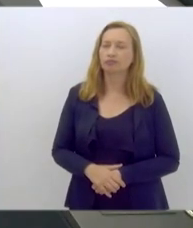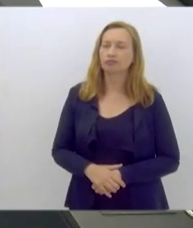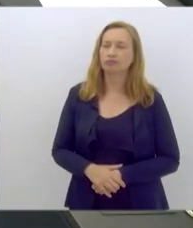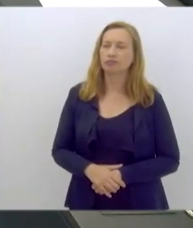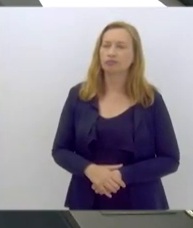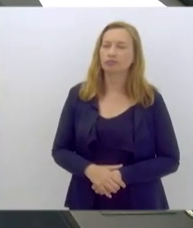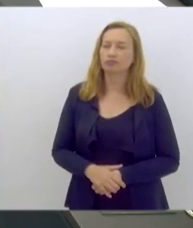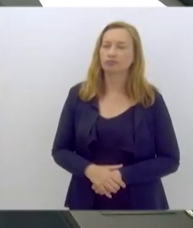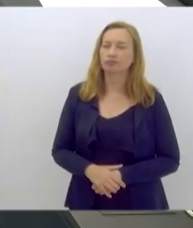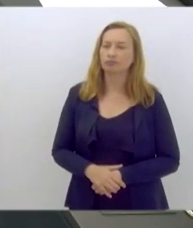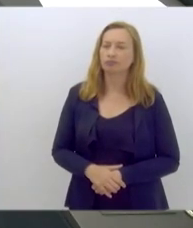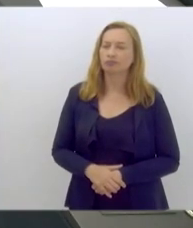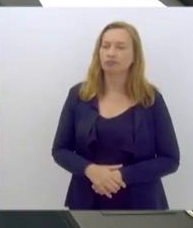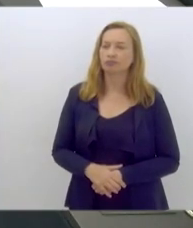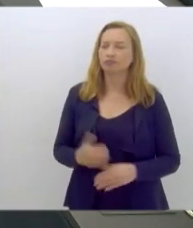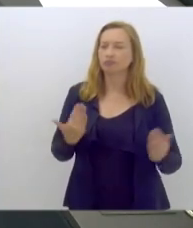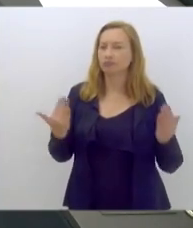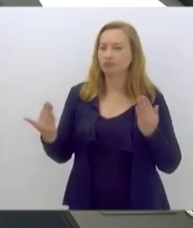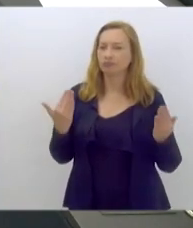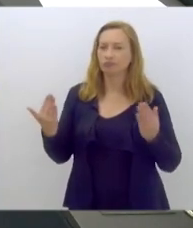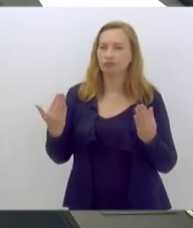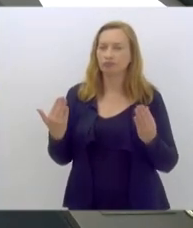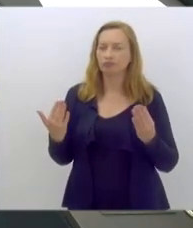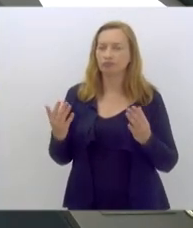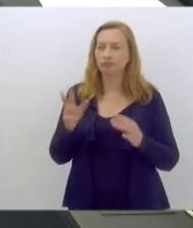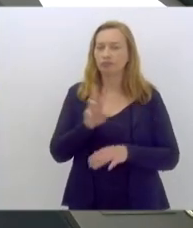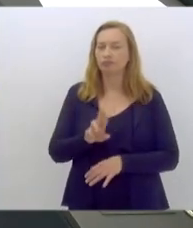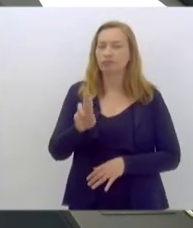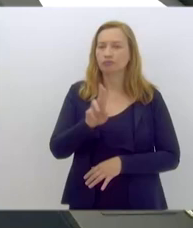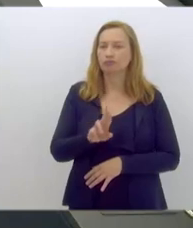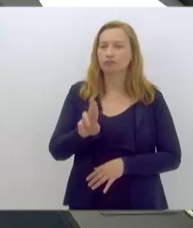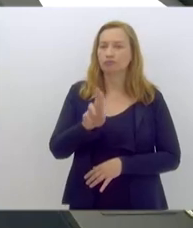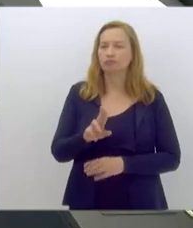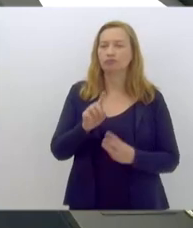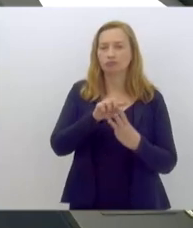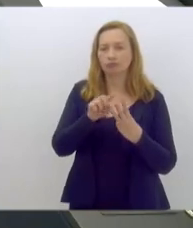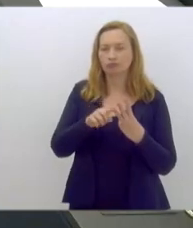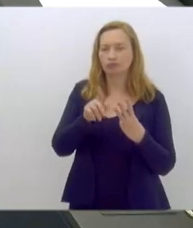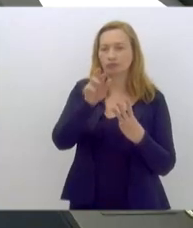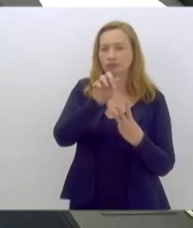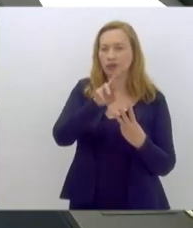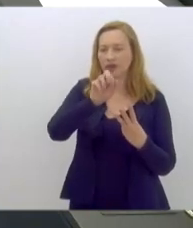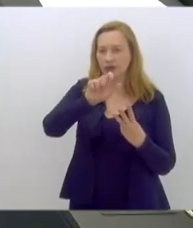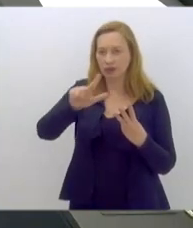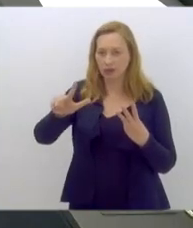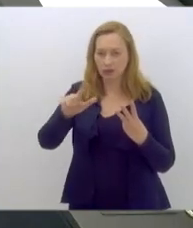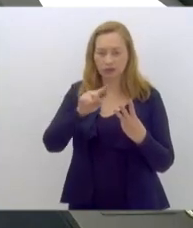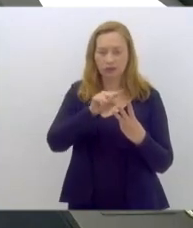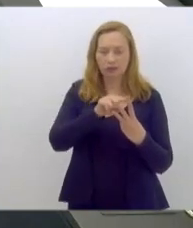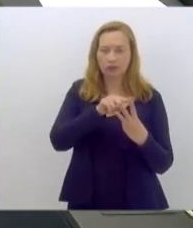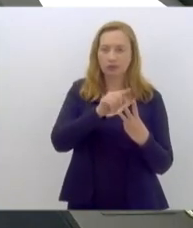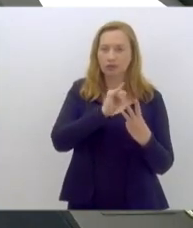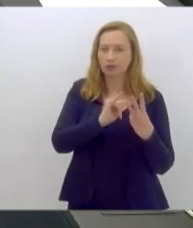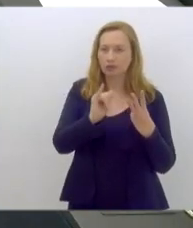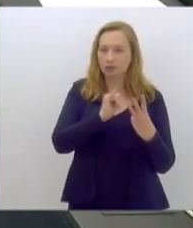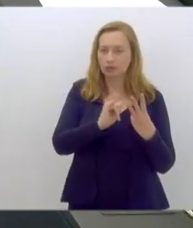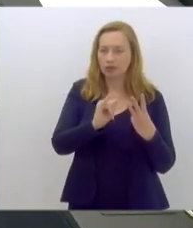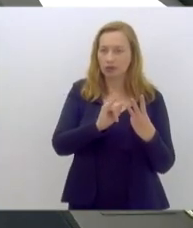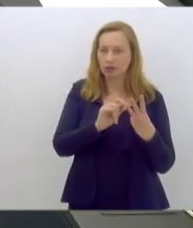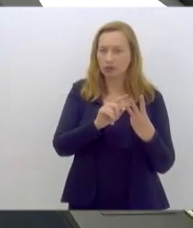a gente utiliza três em três fontes de informação né o barril Brant né que a gente pega informação